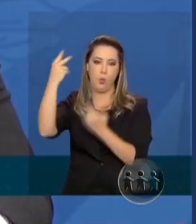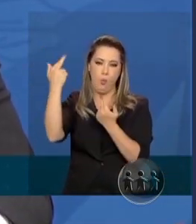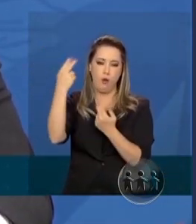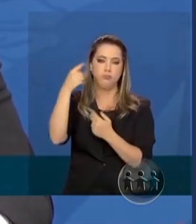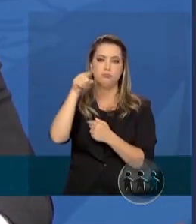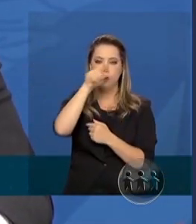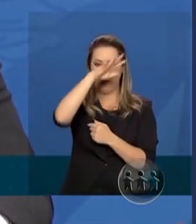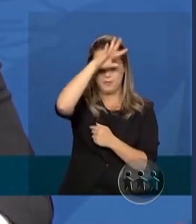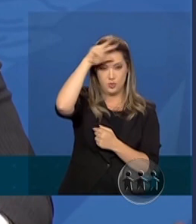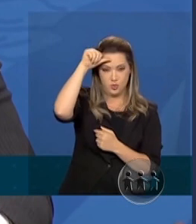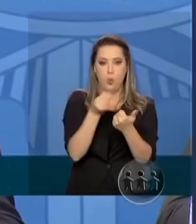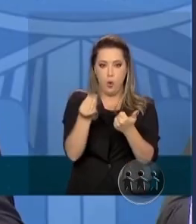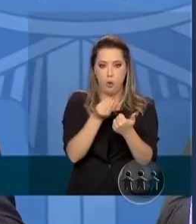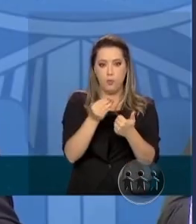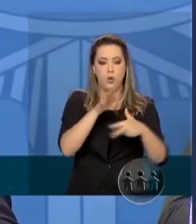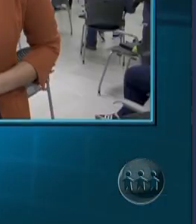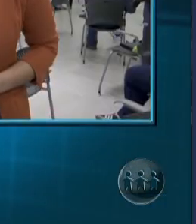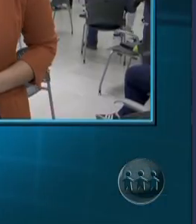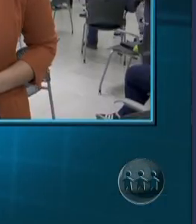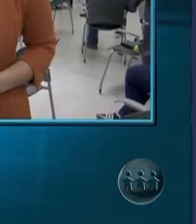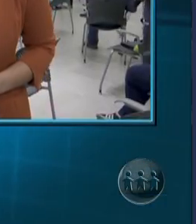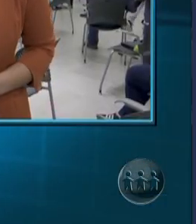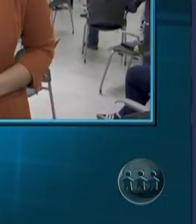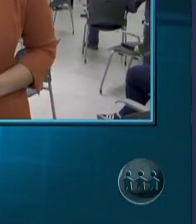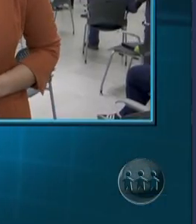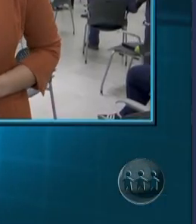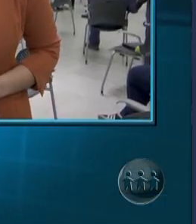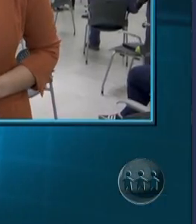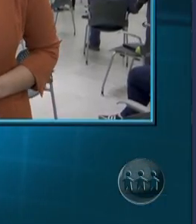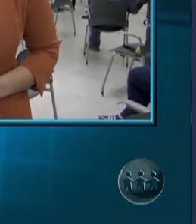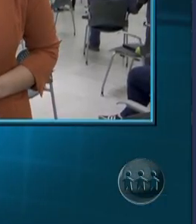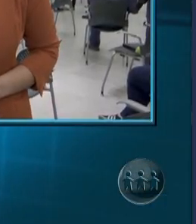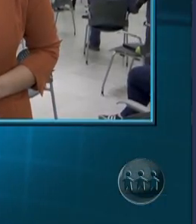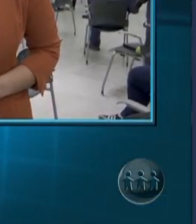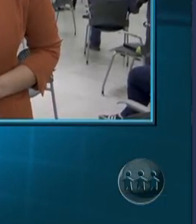governo federal, não é, Andra? Acerta, Mirisclé. Mais uma vez, muito obrigada pelas suas informações.